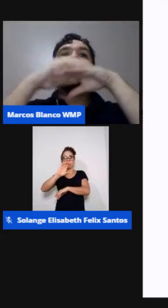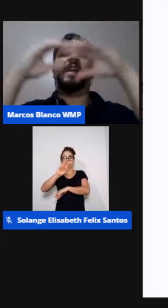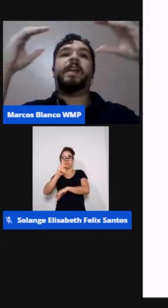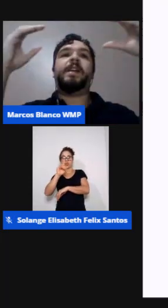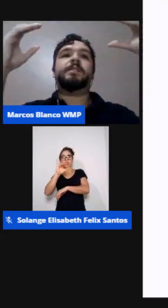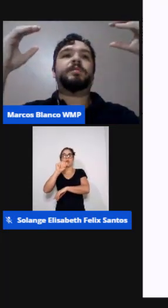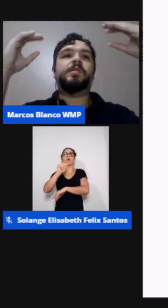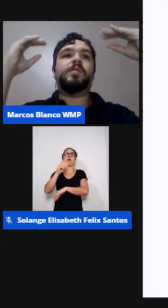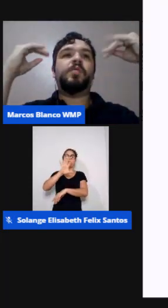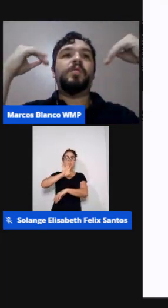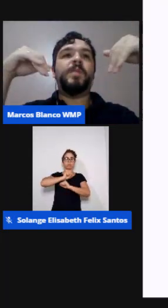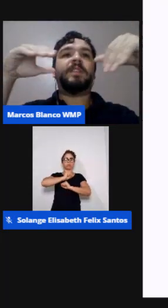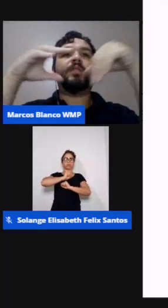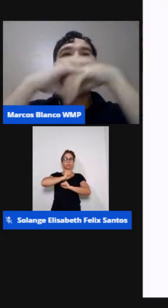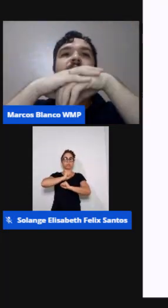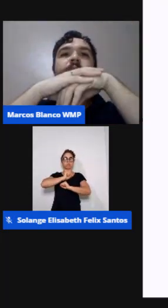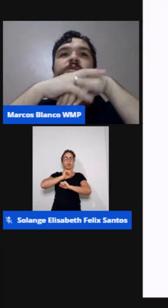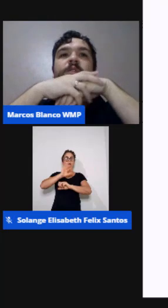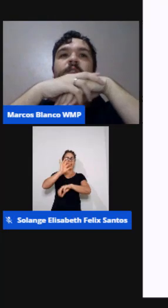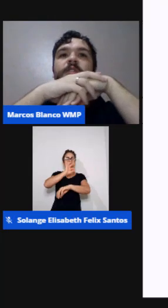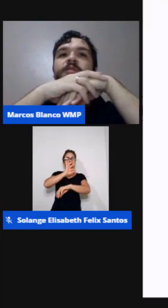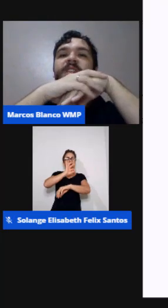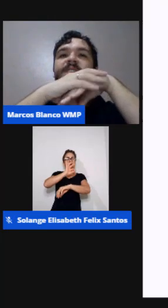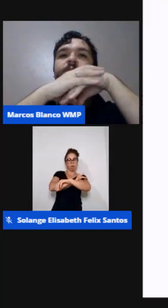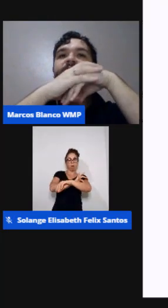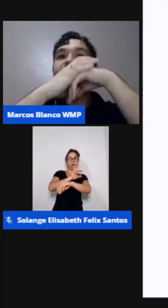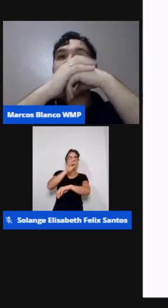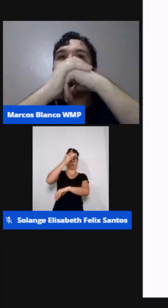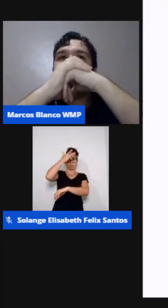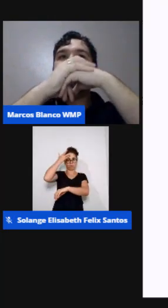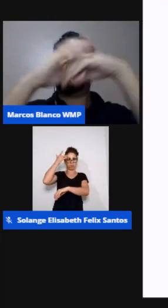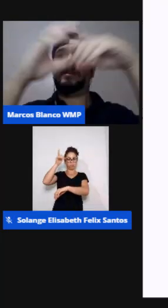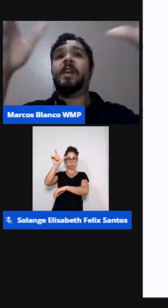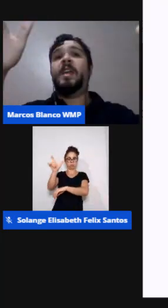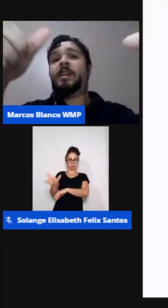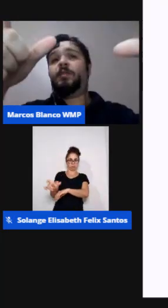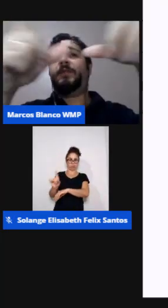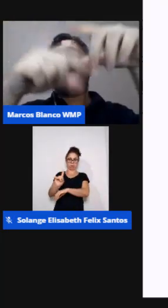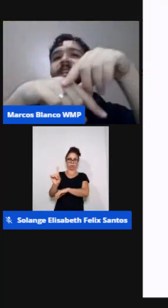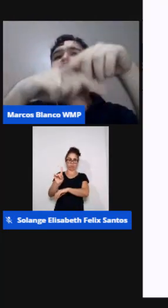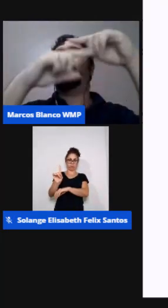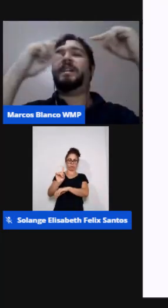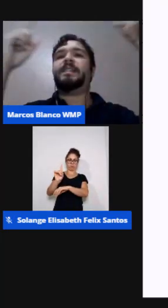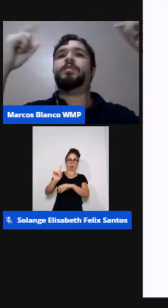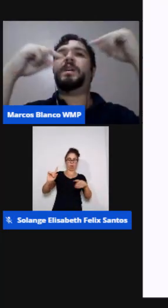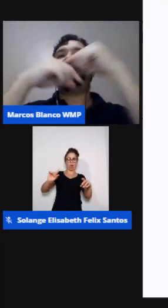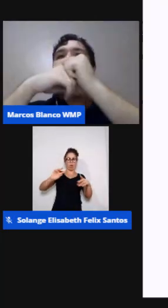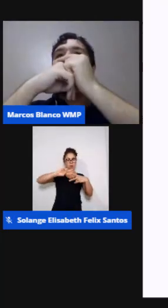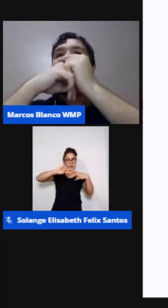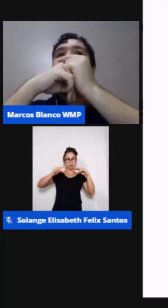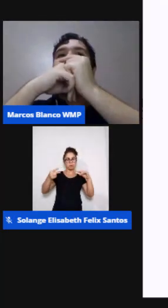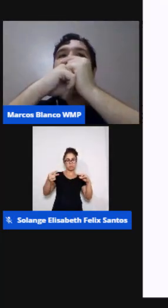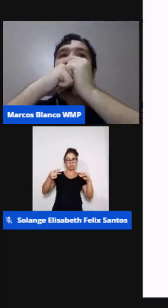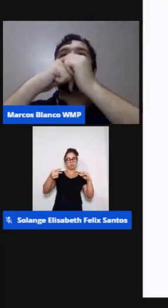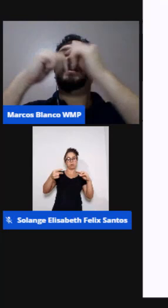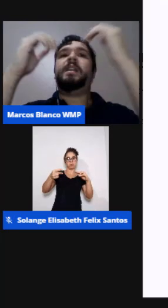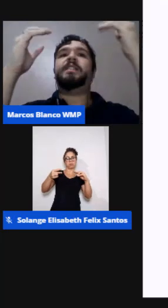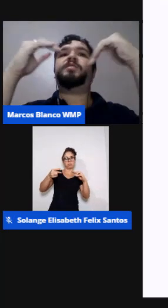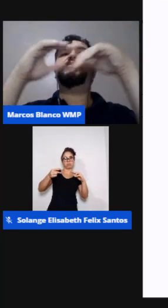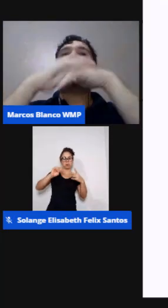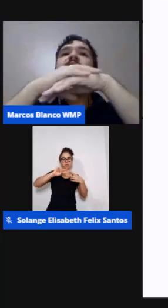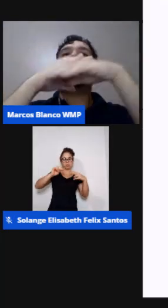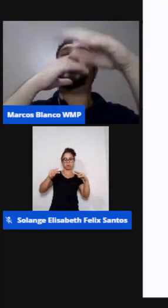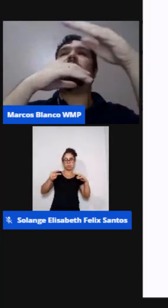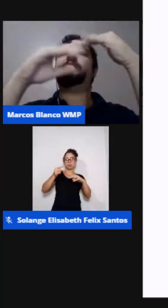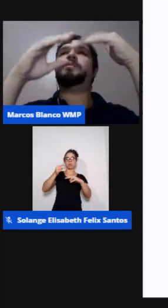cabeça. O método não utiliza modificação genética. Quando eu falo seres humanos e animais,